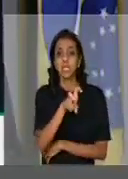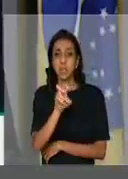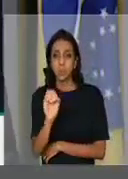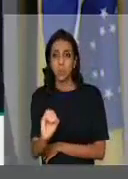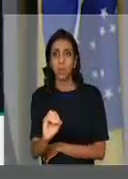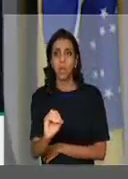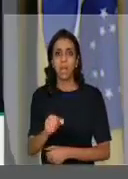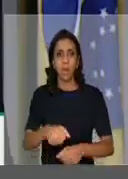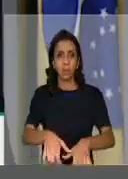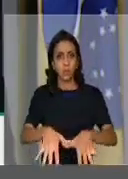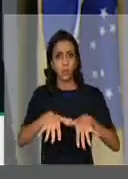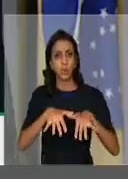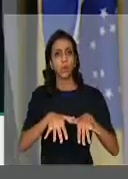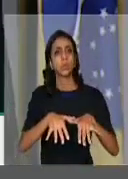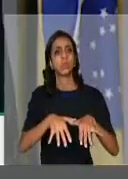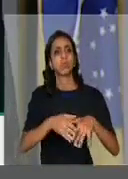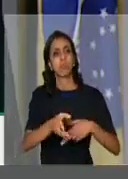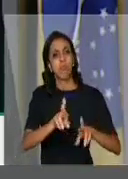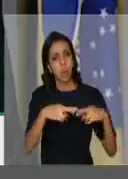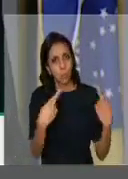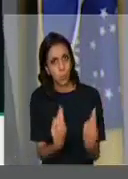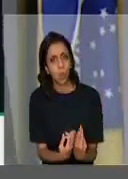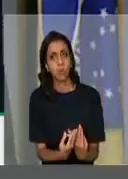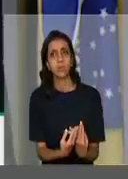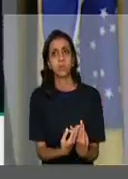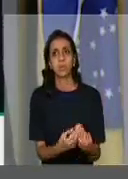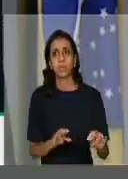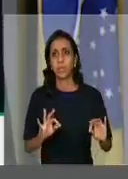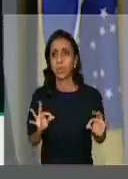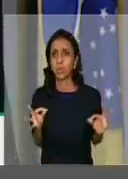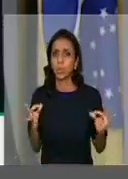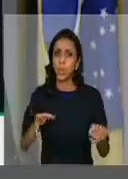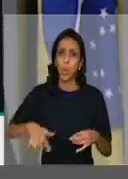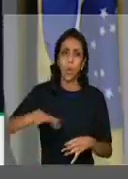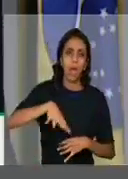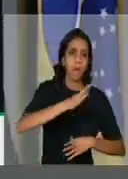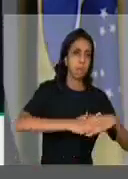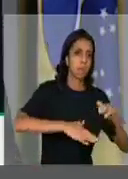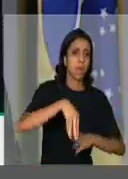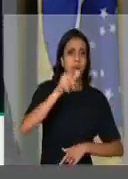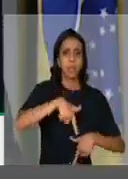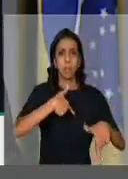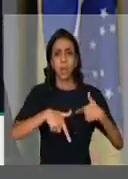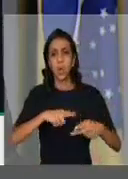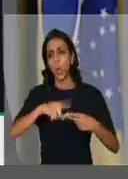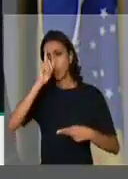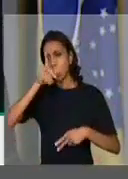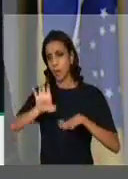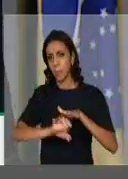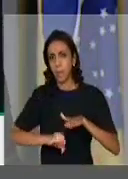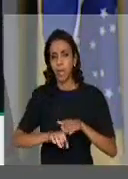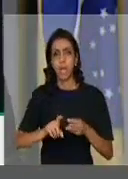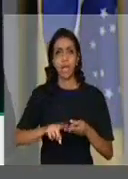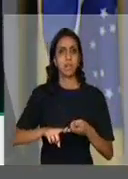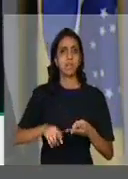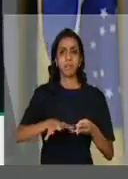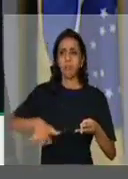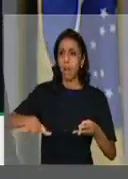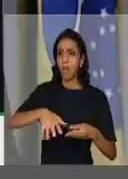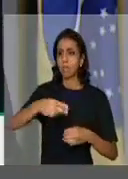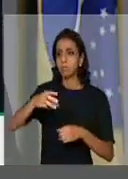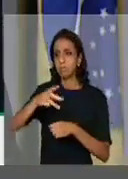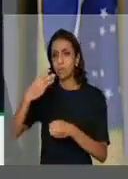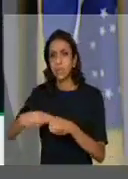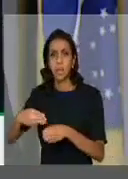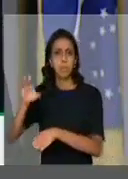150 audiências concedidas para todos os setores, trabalhadores, empresários,